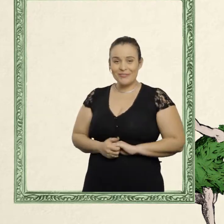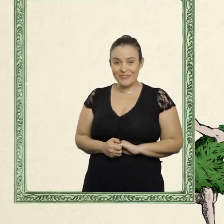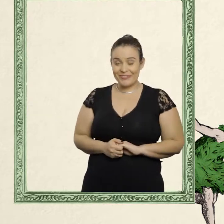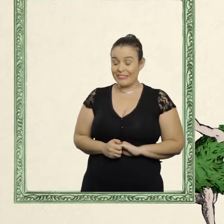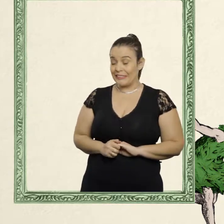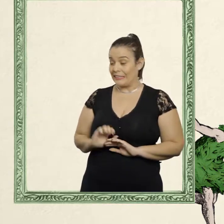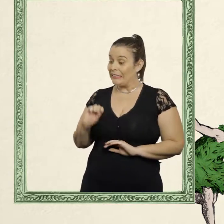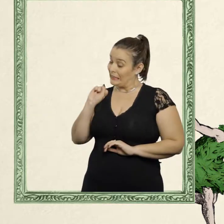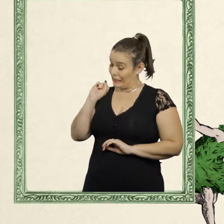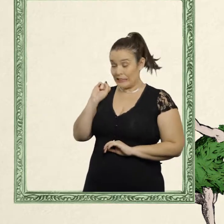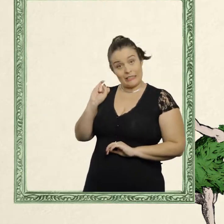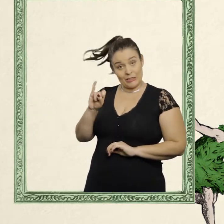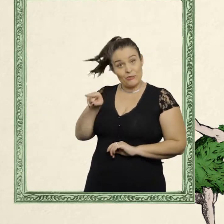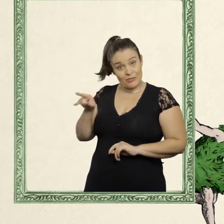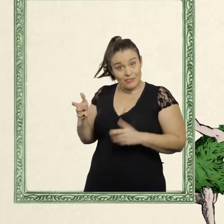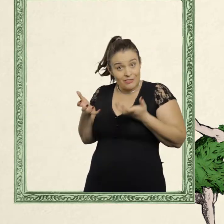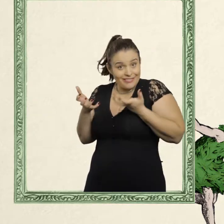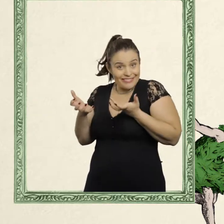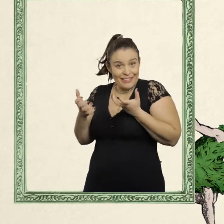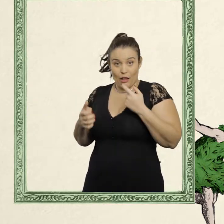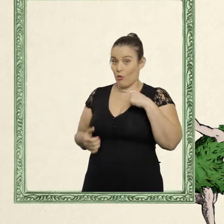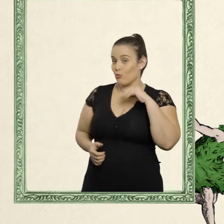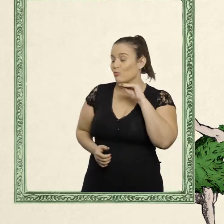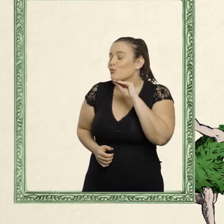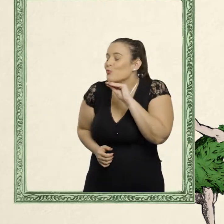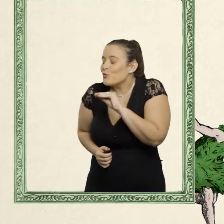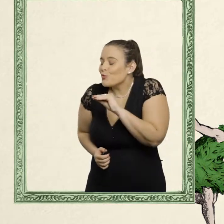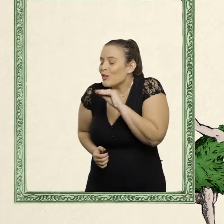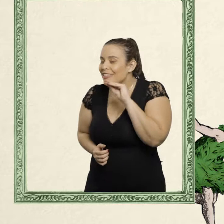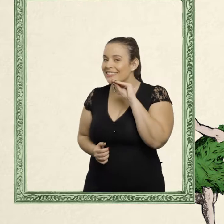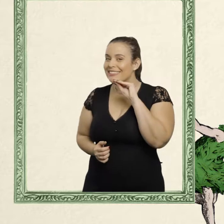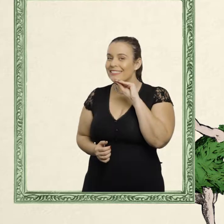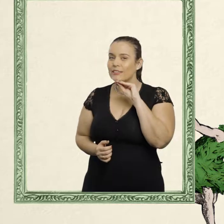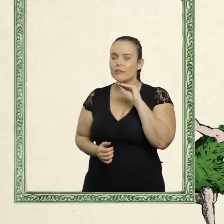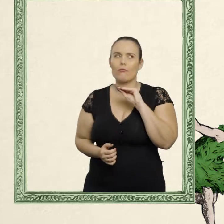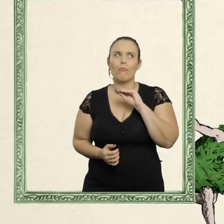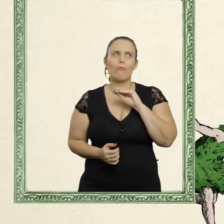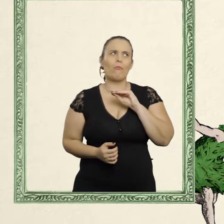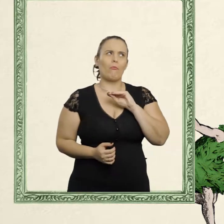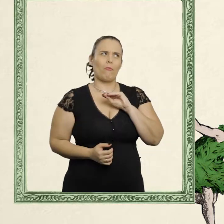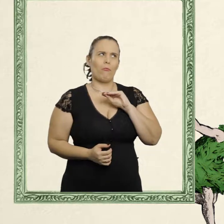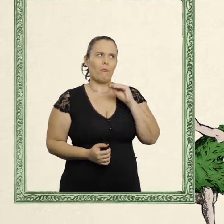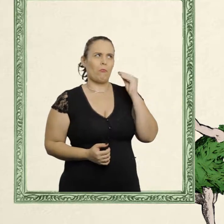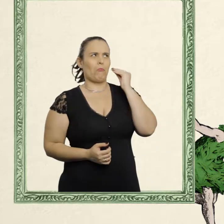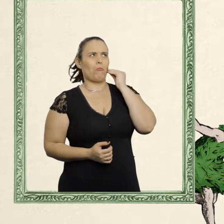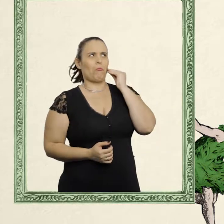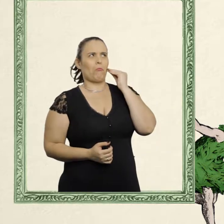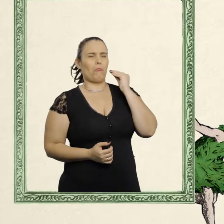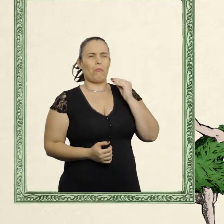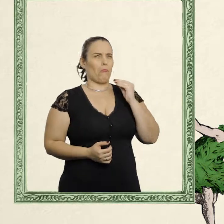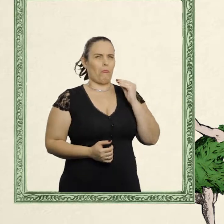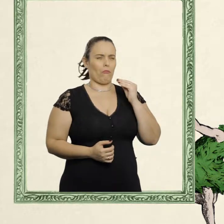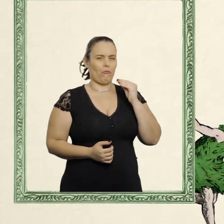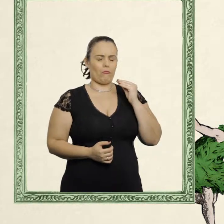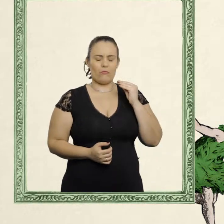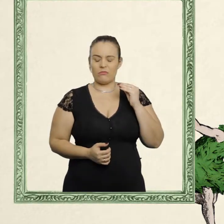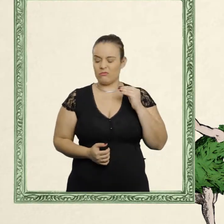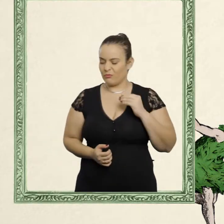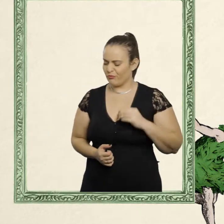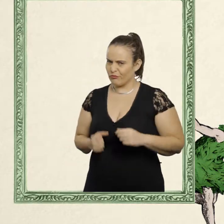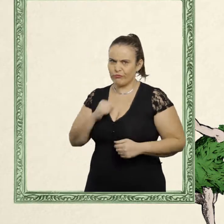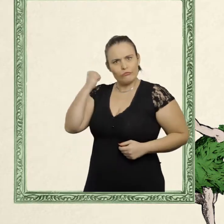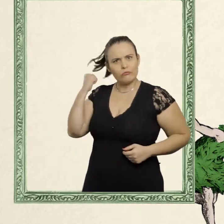Wendy disse para Peter que, se ele quisesse, ela lhe daria um beijo. Peter não sabia o que era um